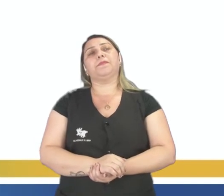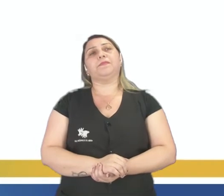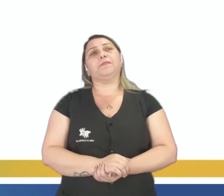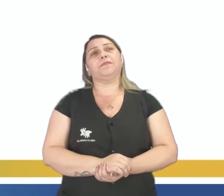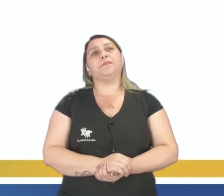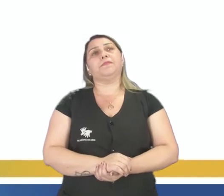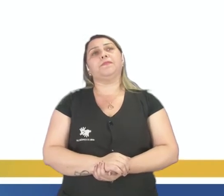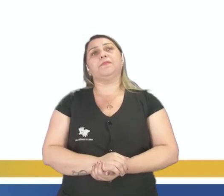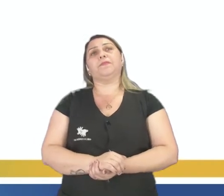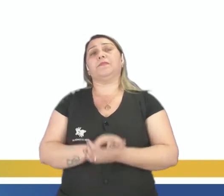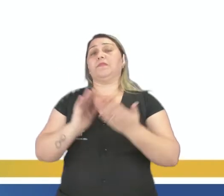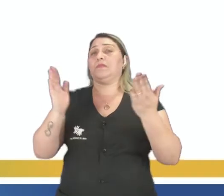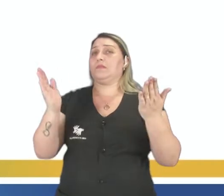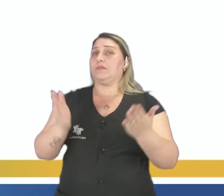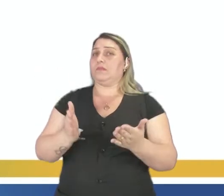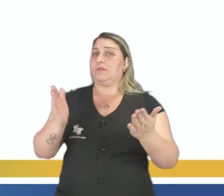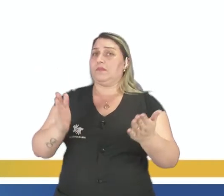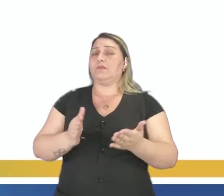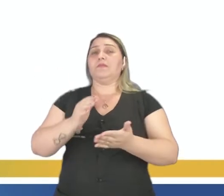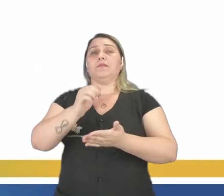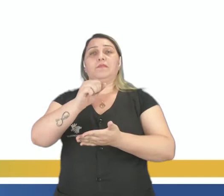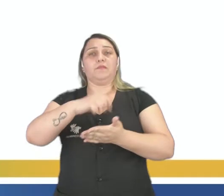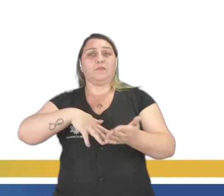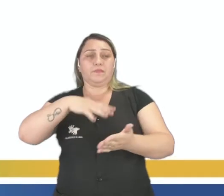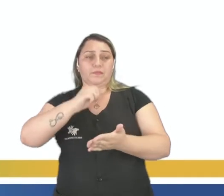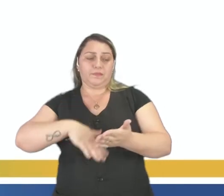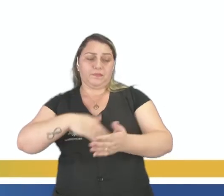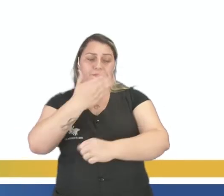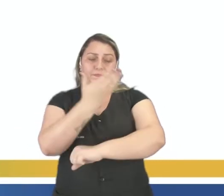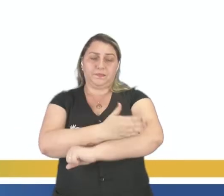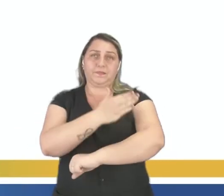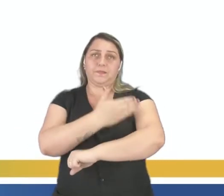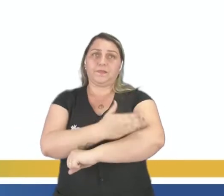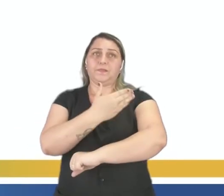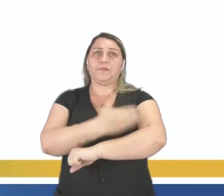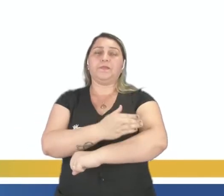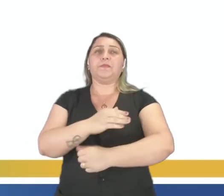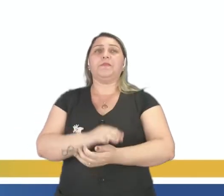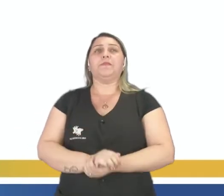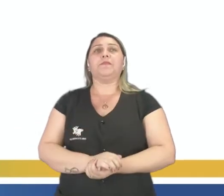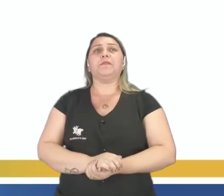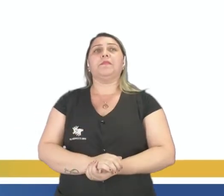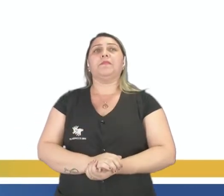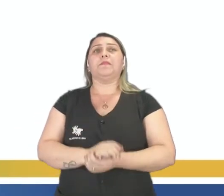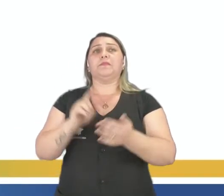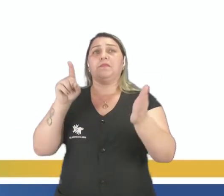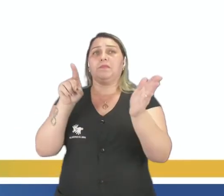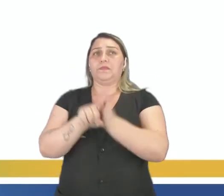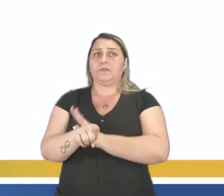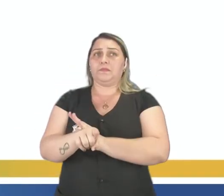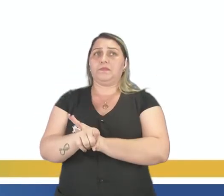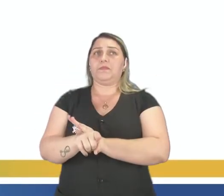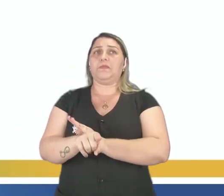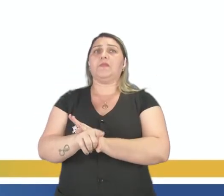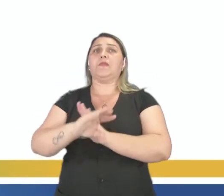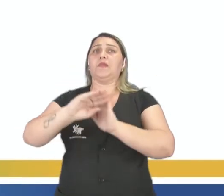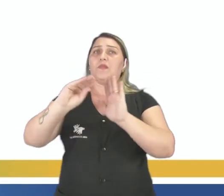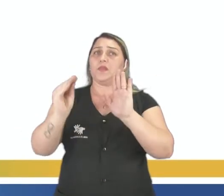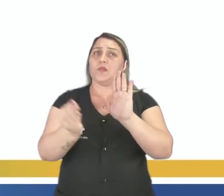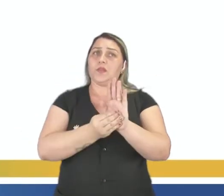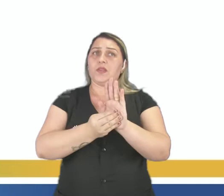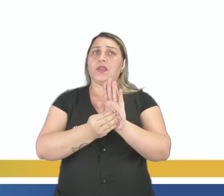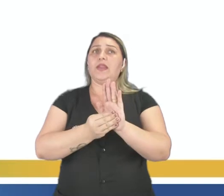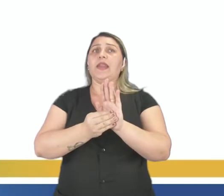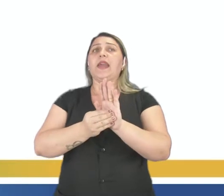para o próximo slide? Agora vamos a practicar. Contesta las preguntas a seguir de acuerdo con lo